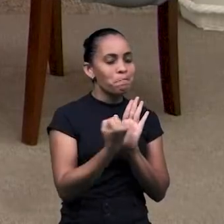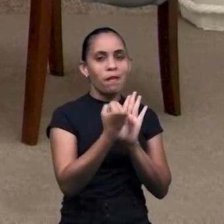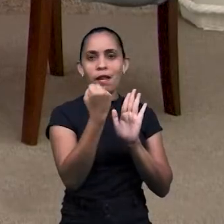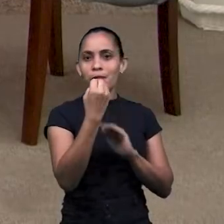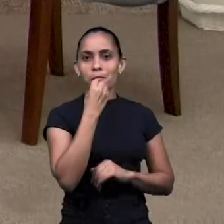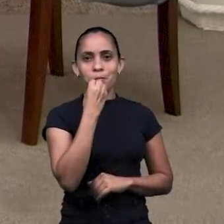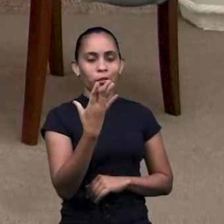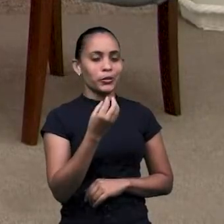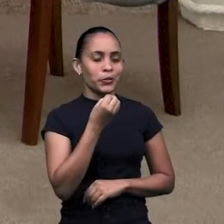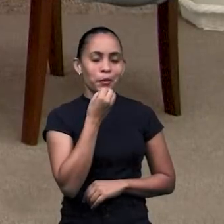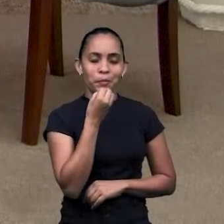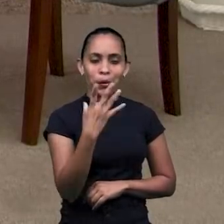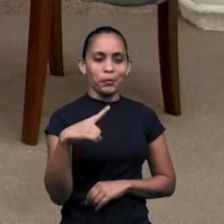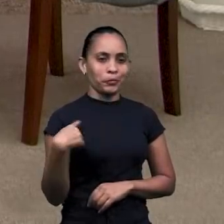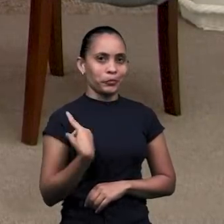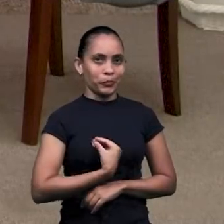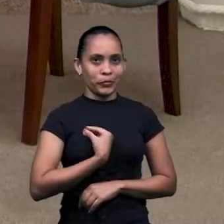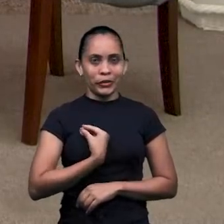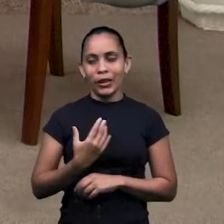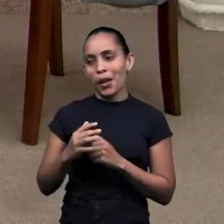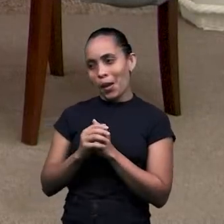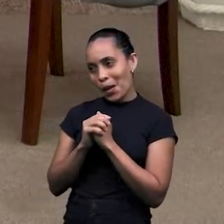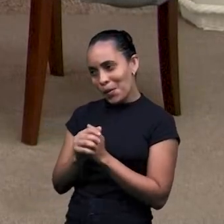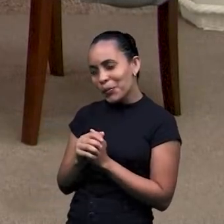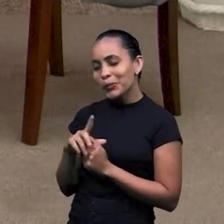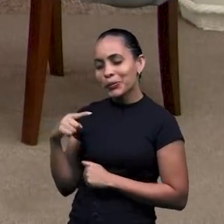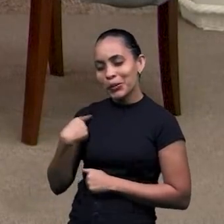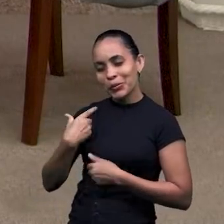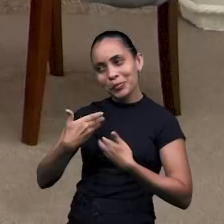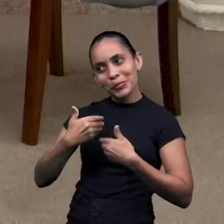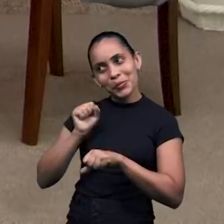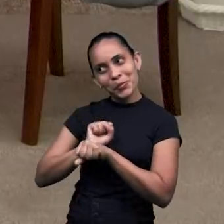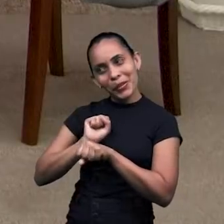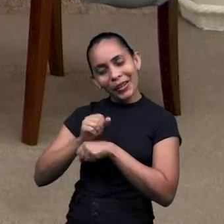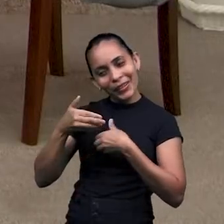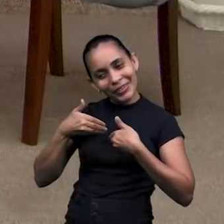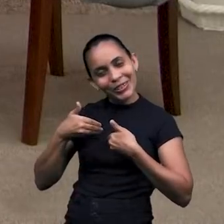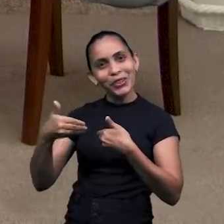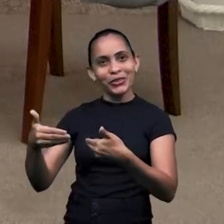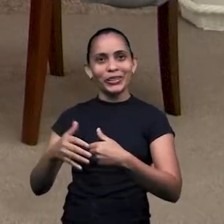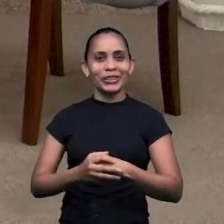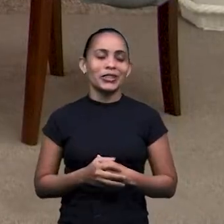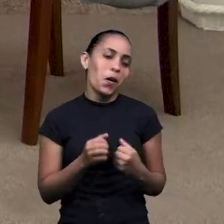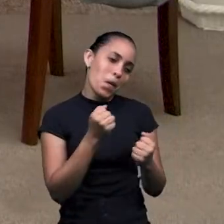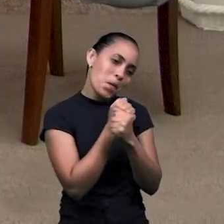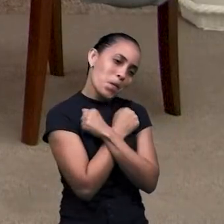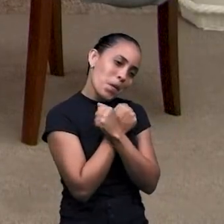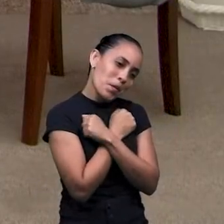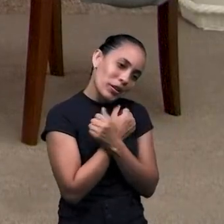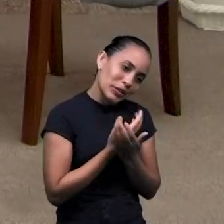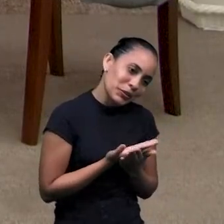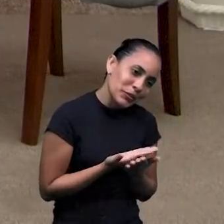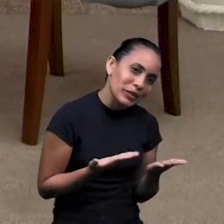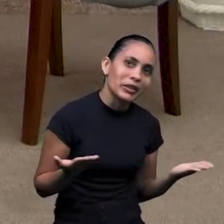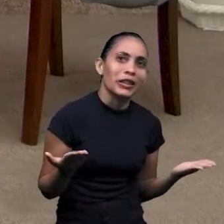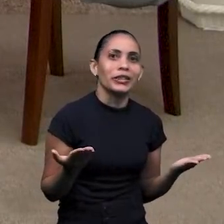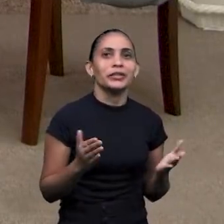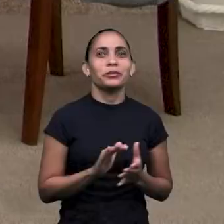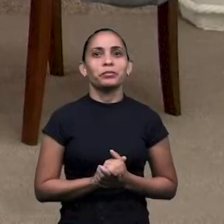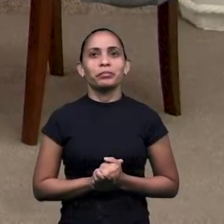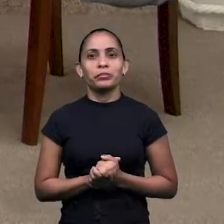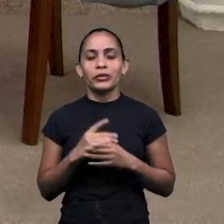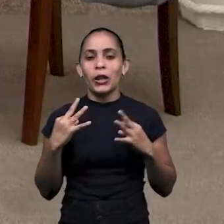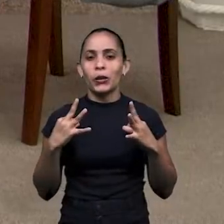é edificante para nós. Amém, pastor. Estamos aguardando o convite. Amém. Pode ter certeza. Um abraço a vocês, abraço ao